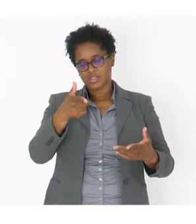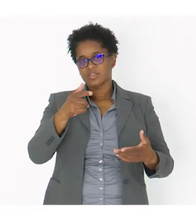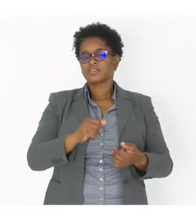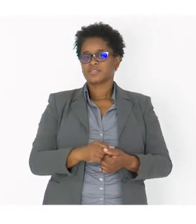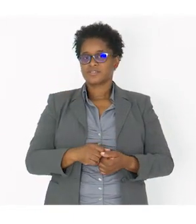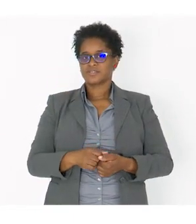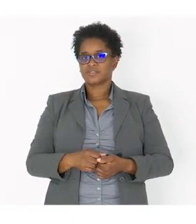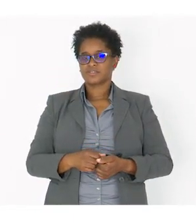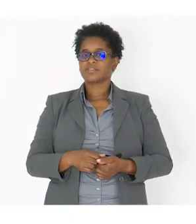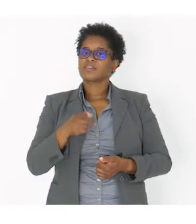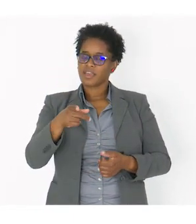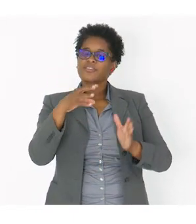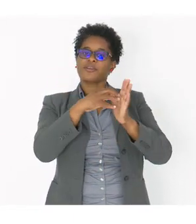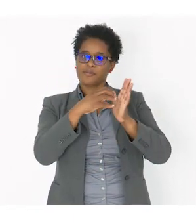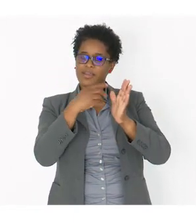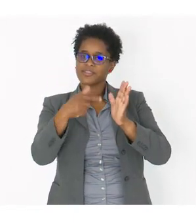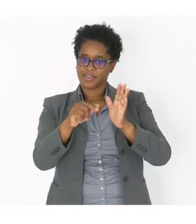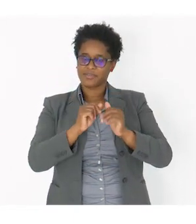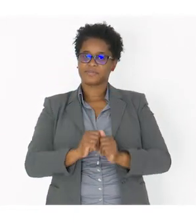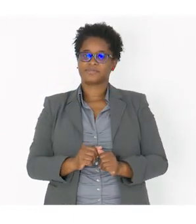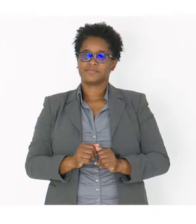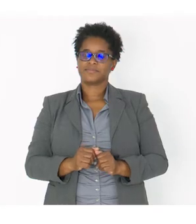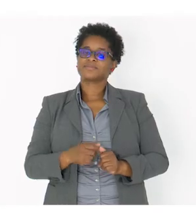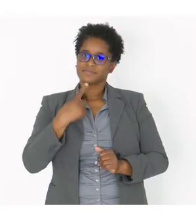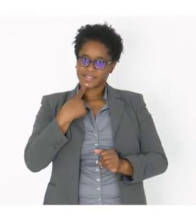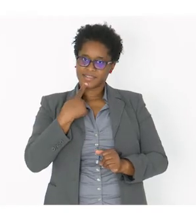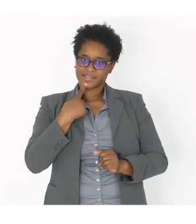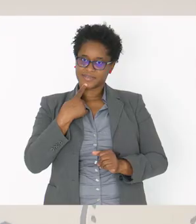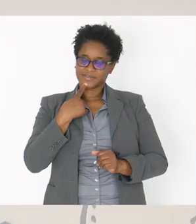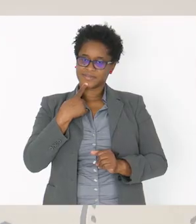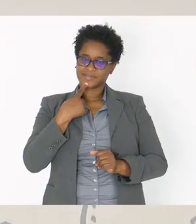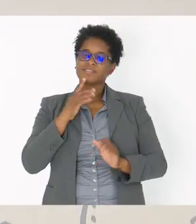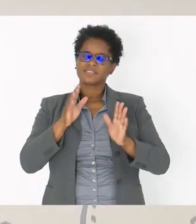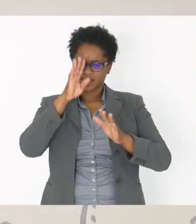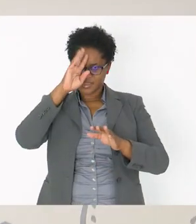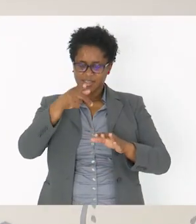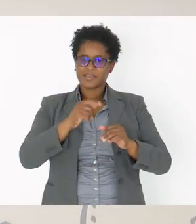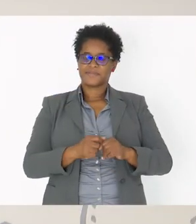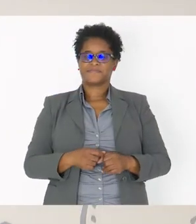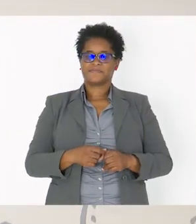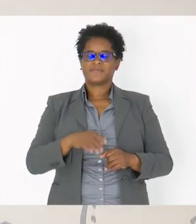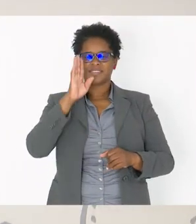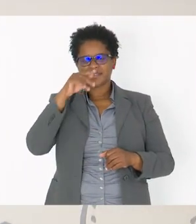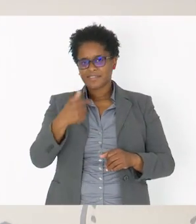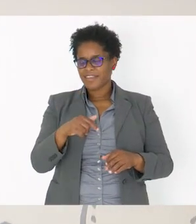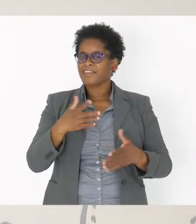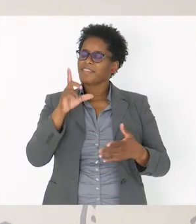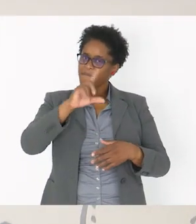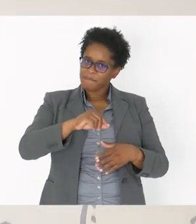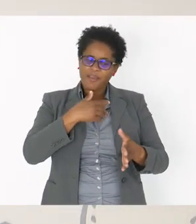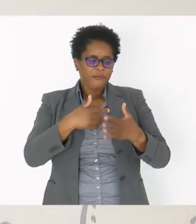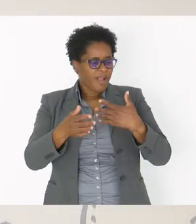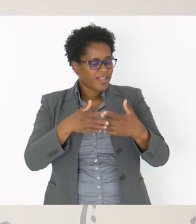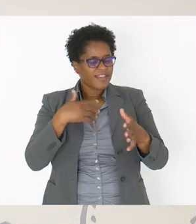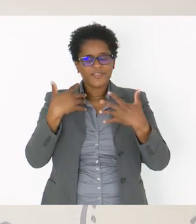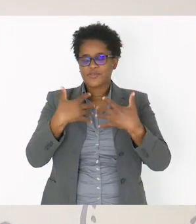que esta imagem tem. Certo? Então já sabem. Se sentirem também